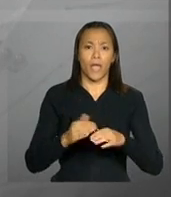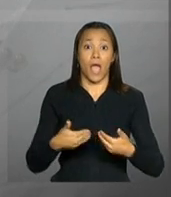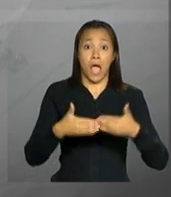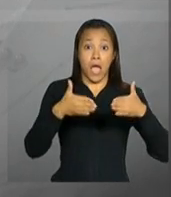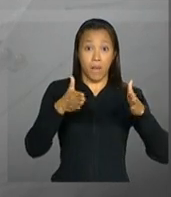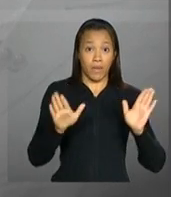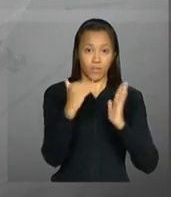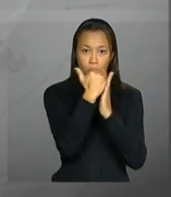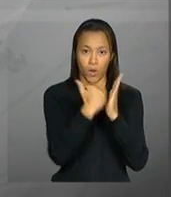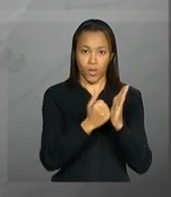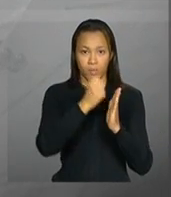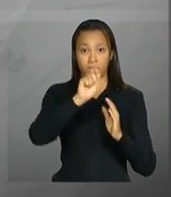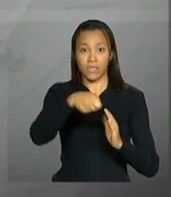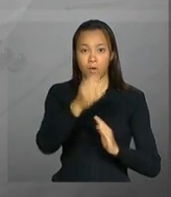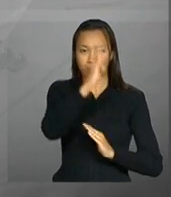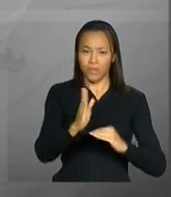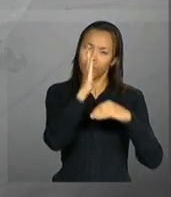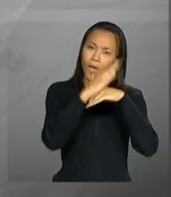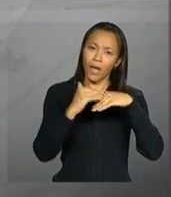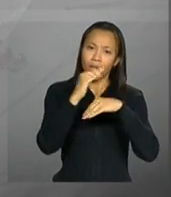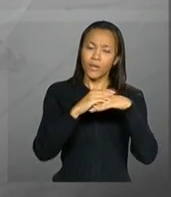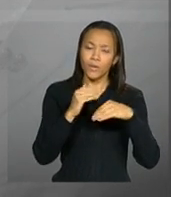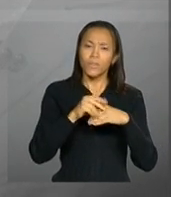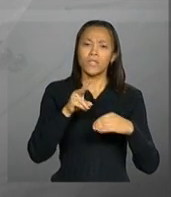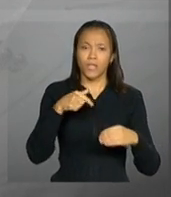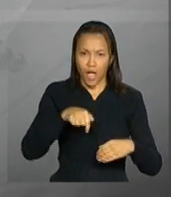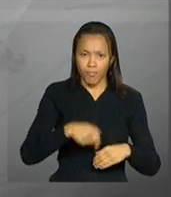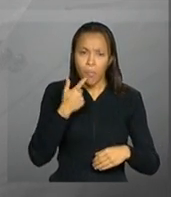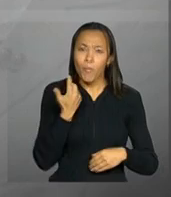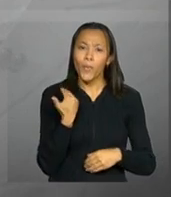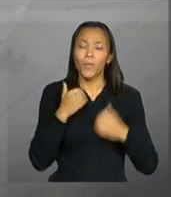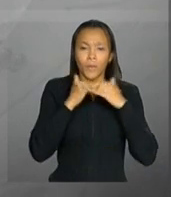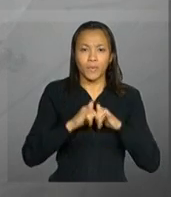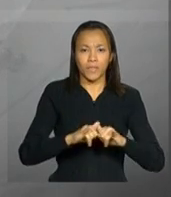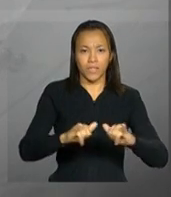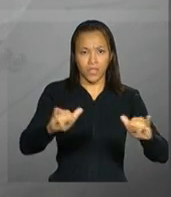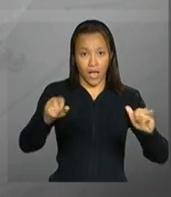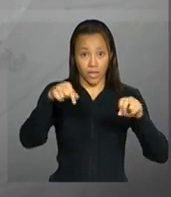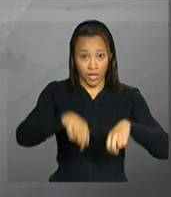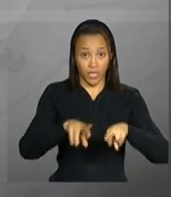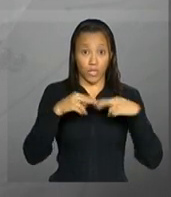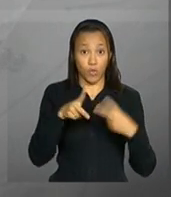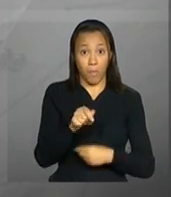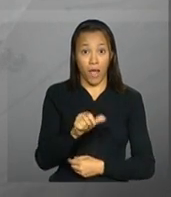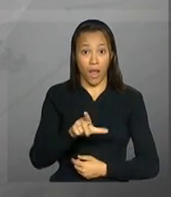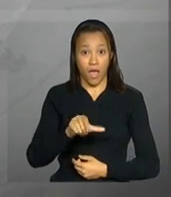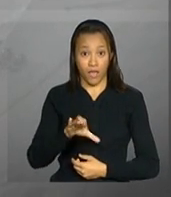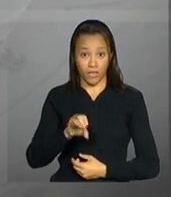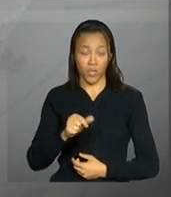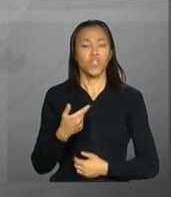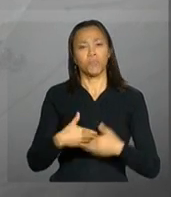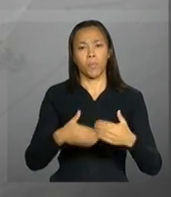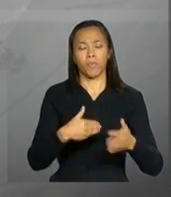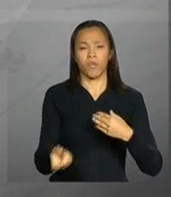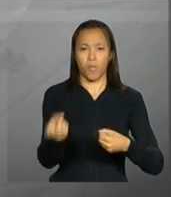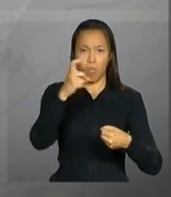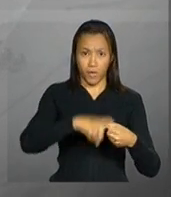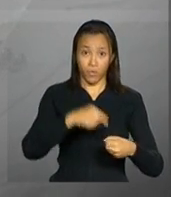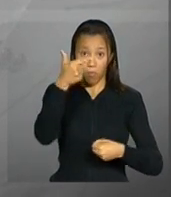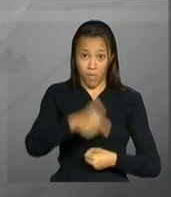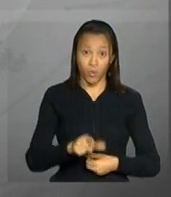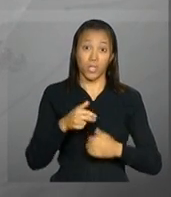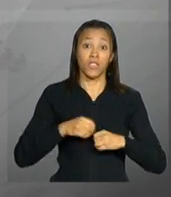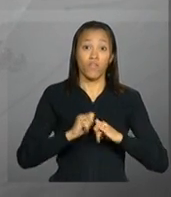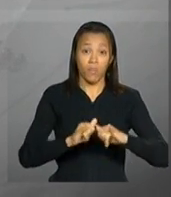ampliação do programa Brasil carinhoso anunciada a pouco durante cerimônia no Palácio do Planalto e nós podemos voltar a qualquer